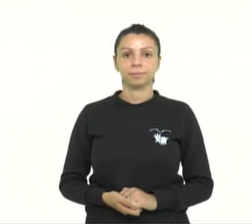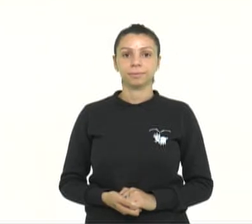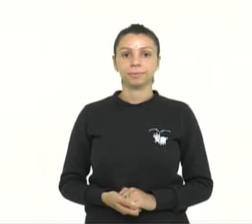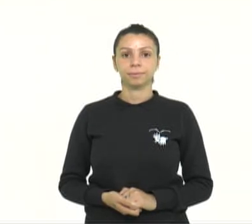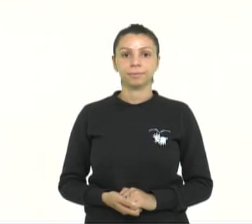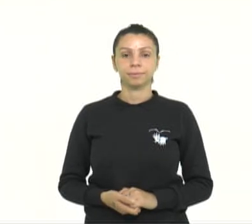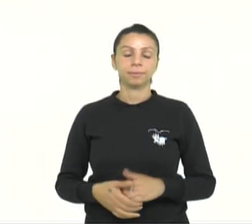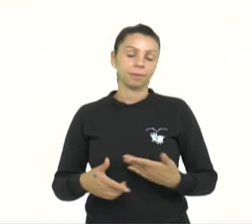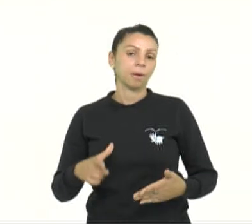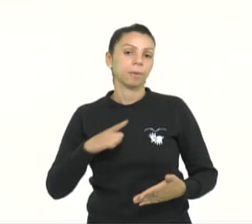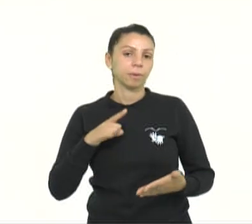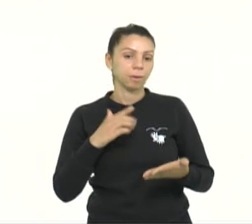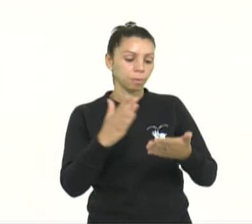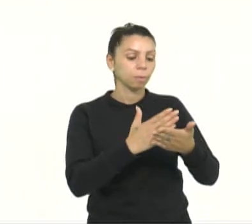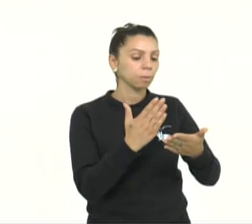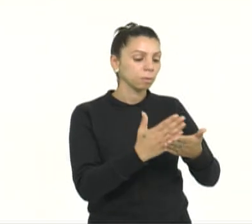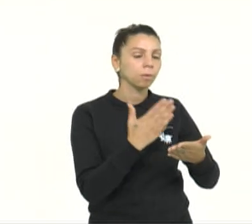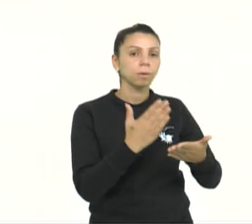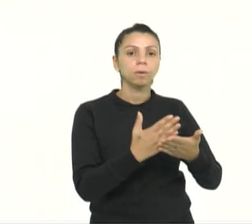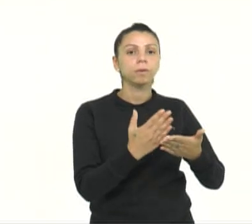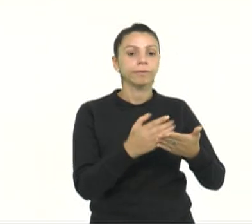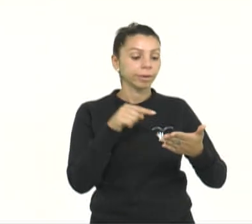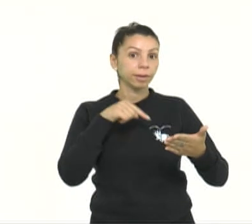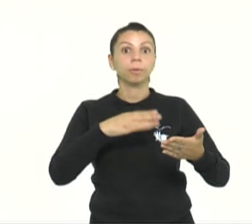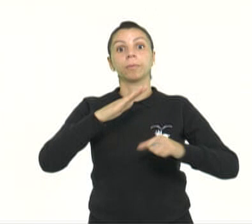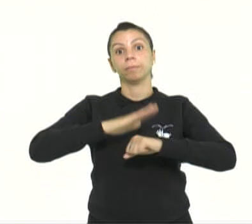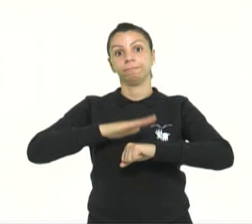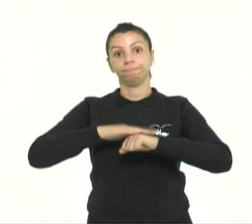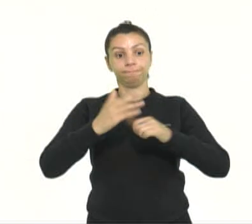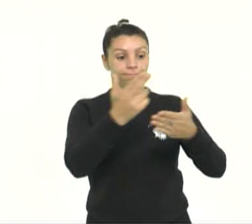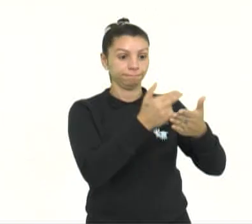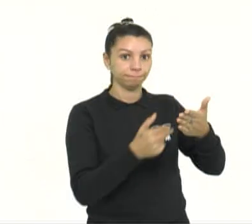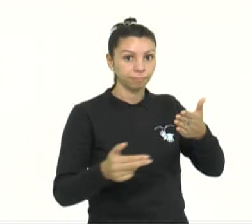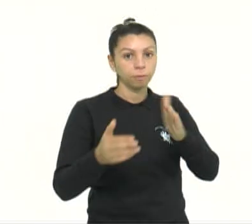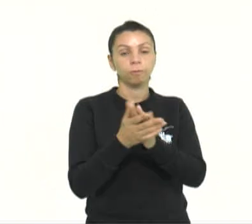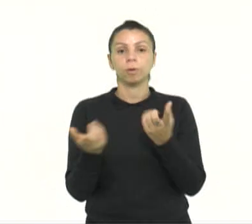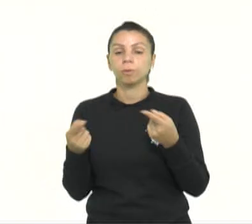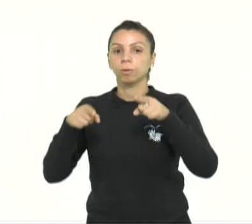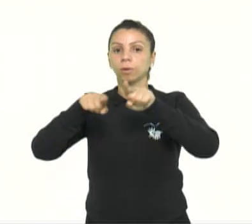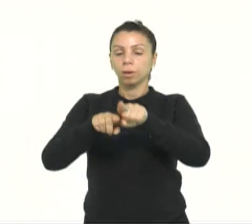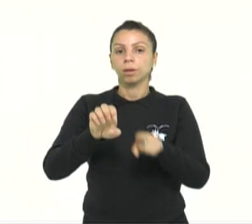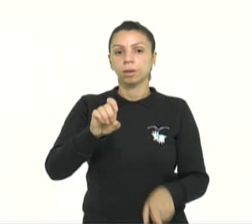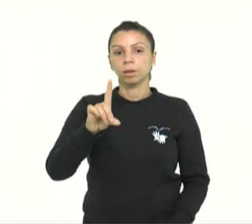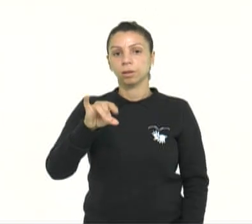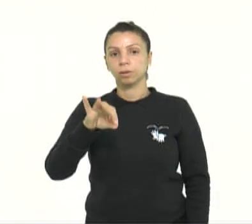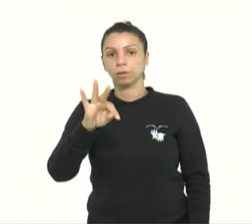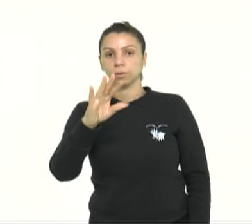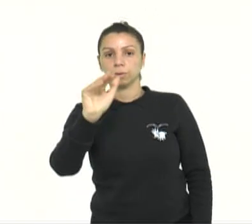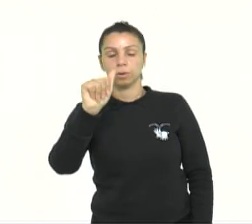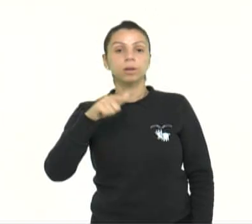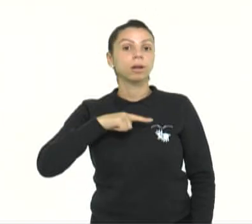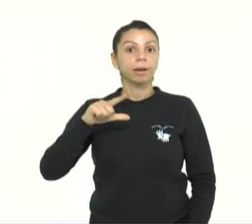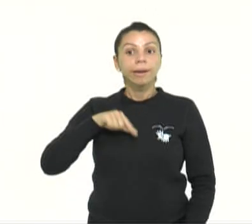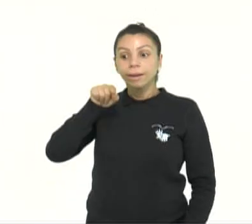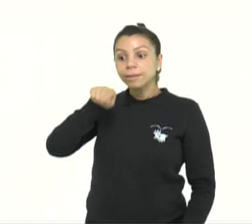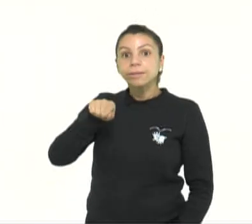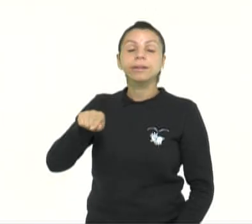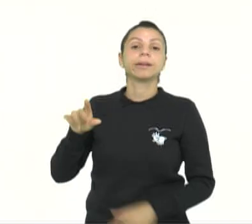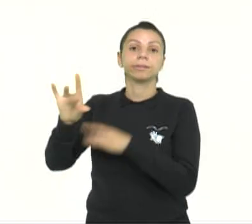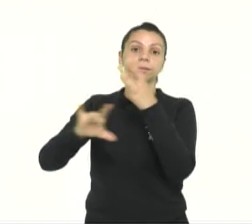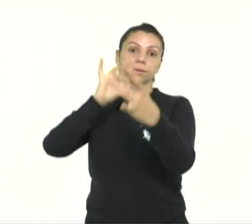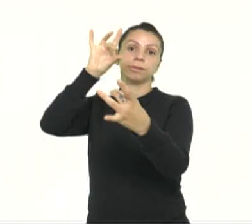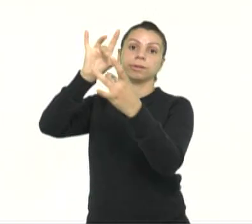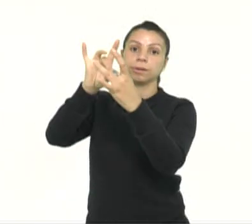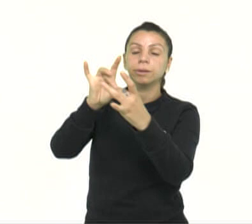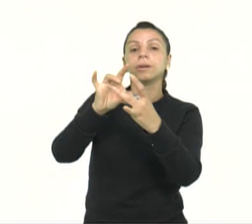Bom, eu tenho aqui comigo um livro que eu desenhei, foi feito em parceria com a editora Ednumen, que é uma editora especializada em